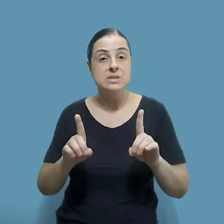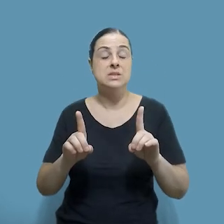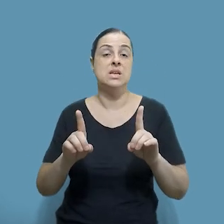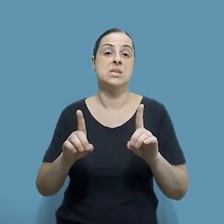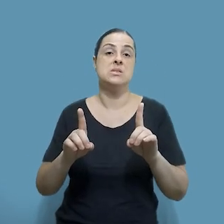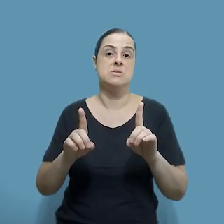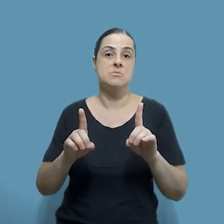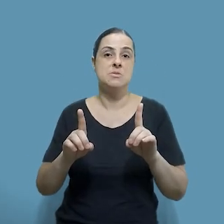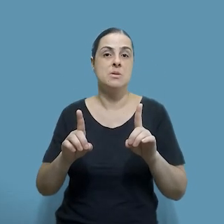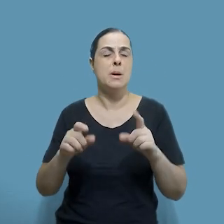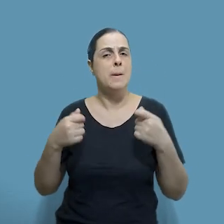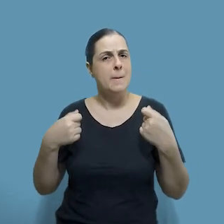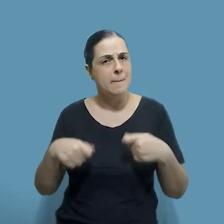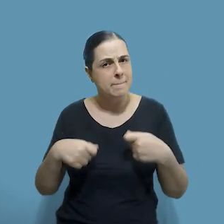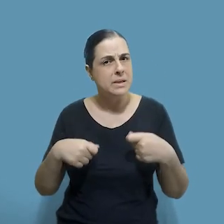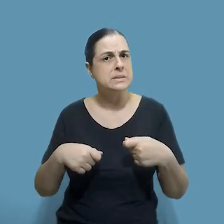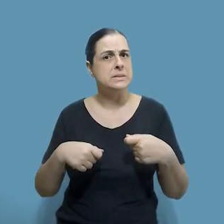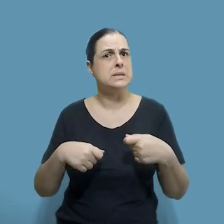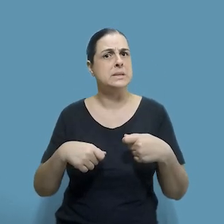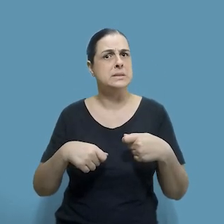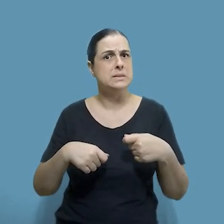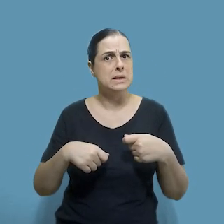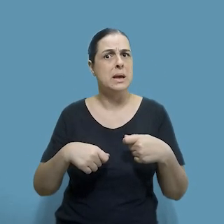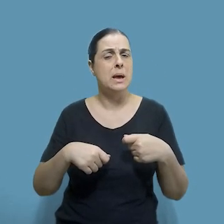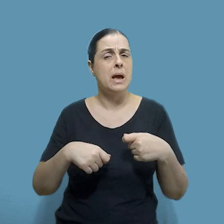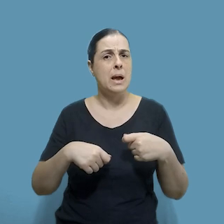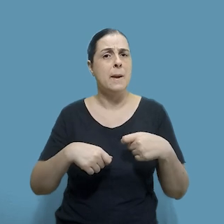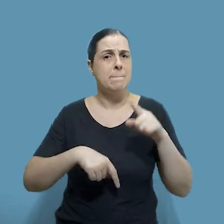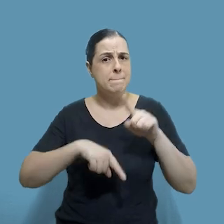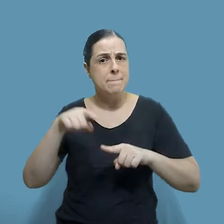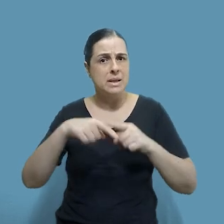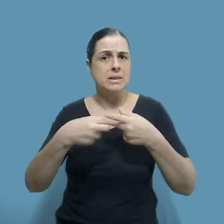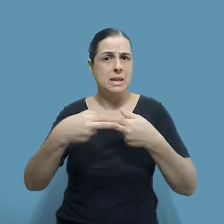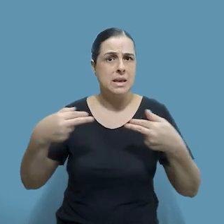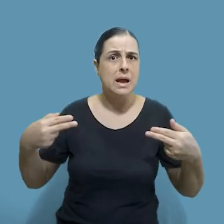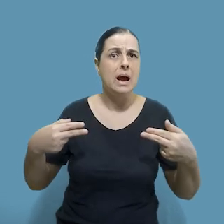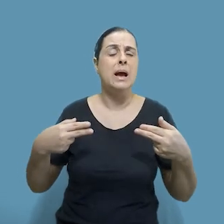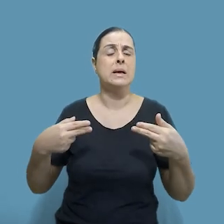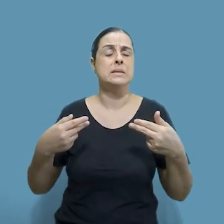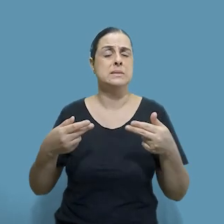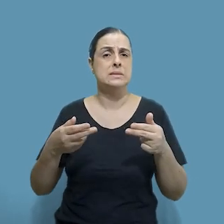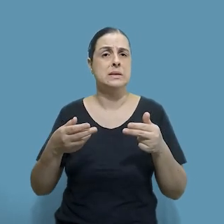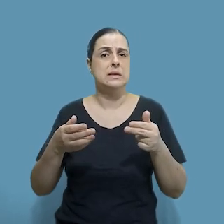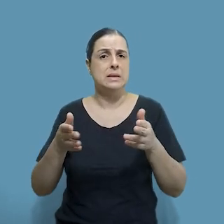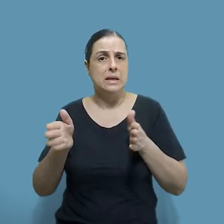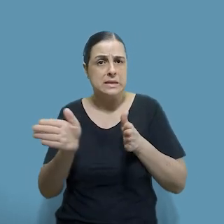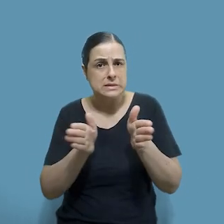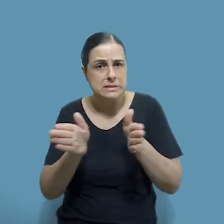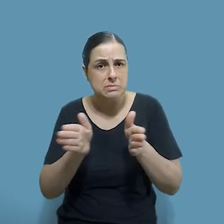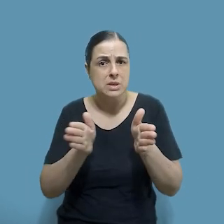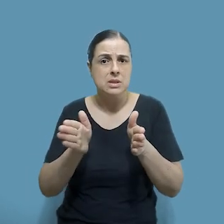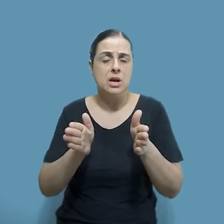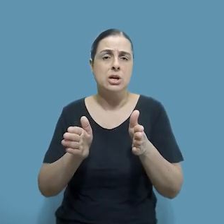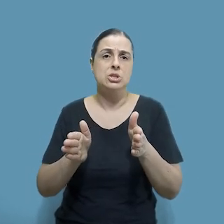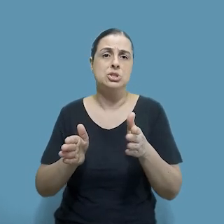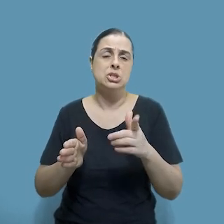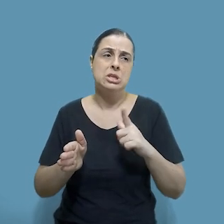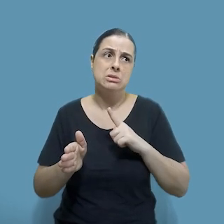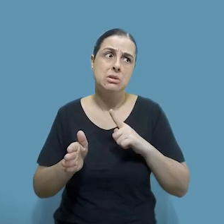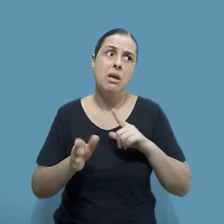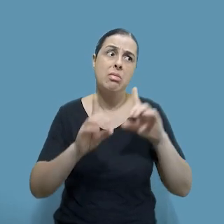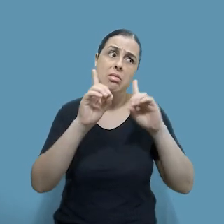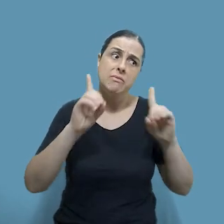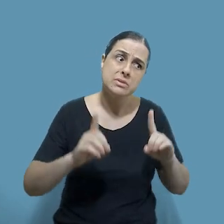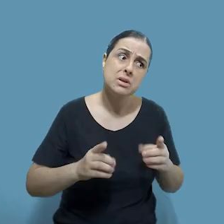mais de recurso, mais acessibilidade, etc. Hoje a gente sabe que tem N outras deficiências, às vezes muito leve,